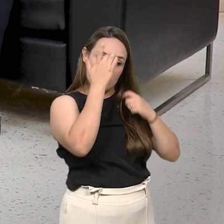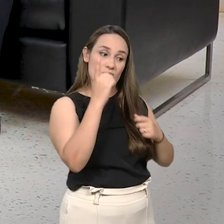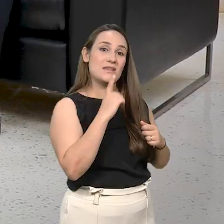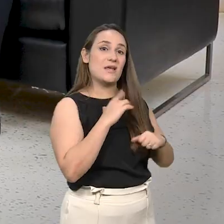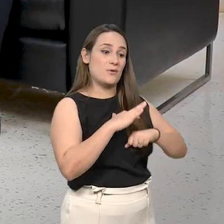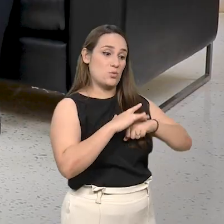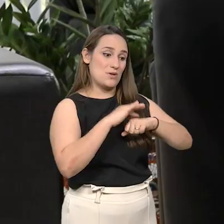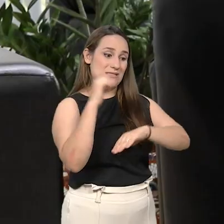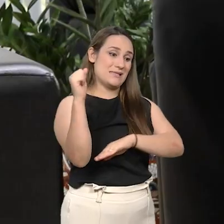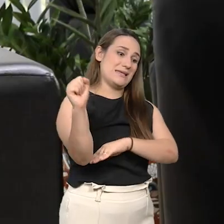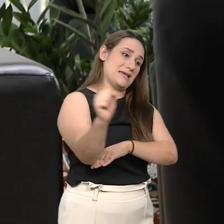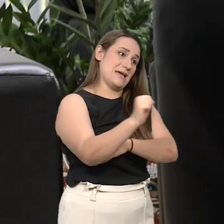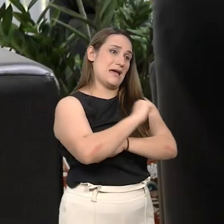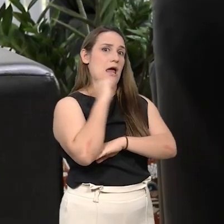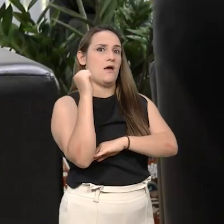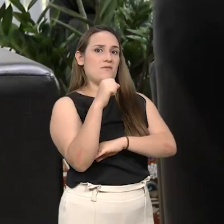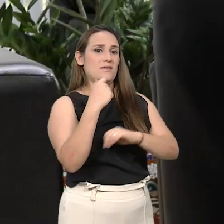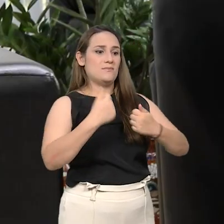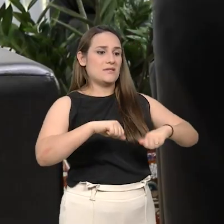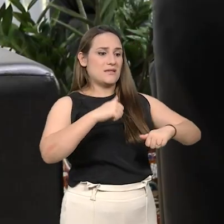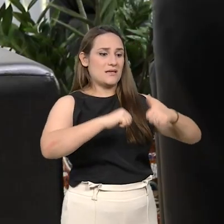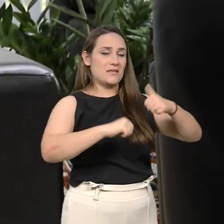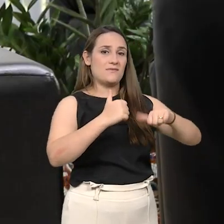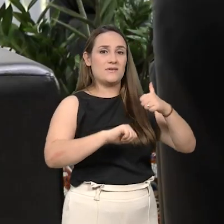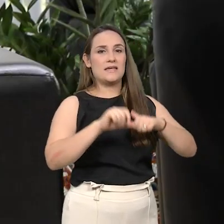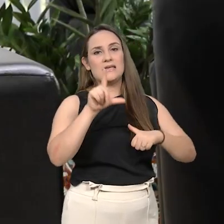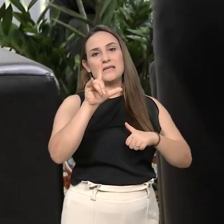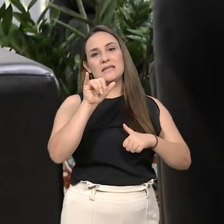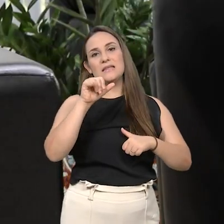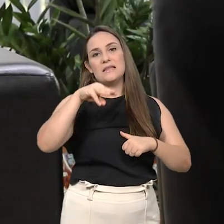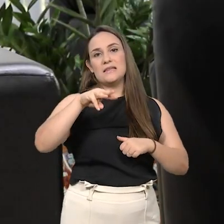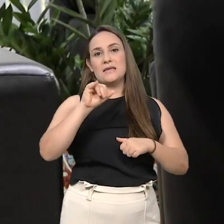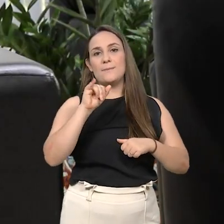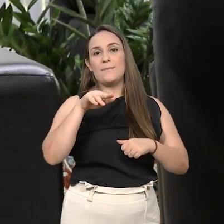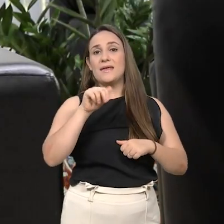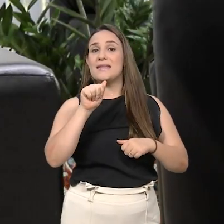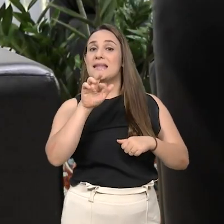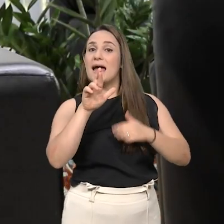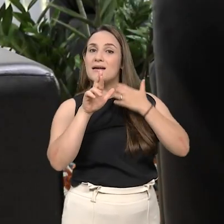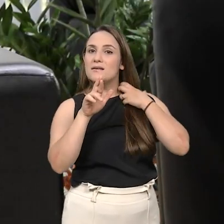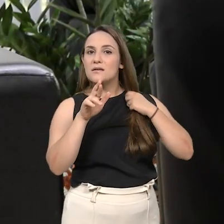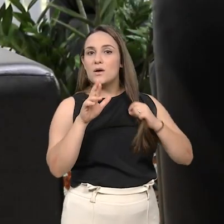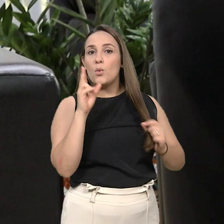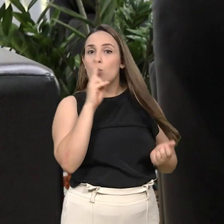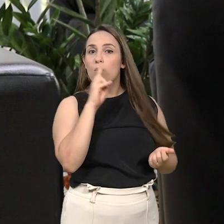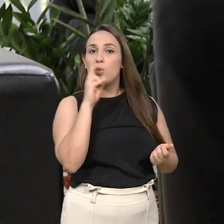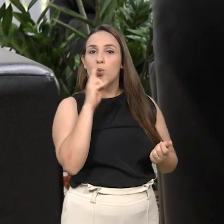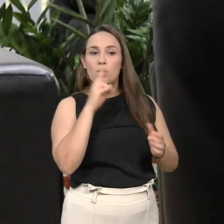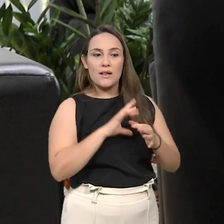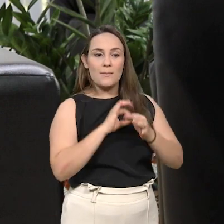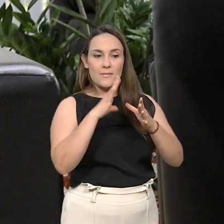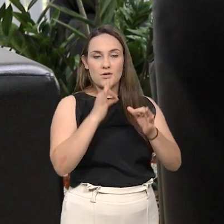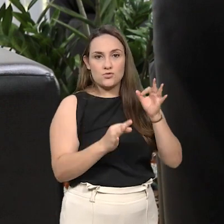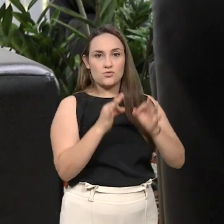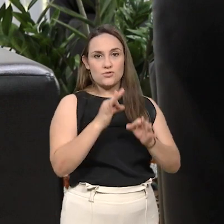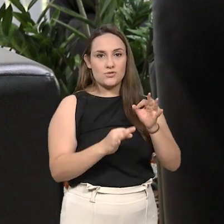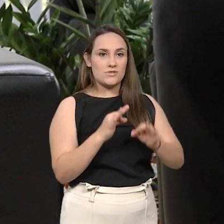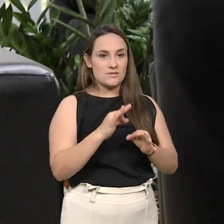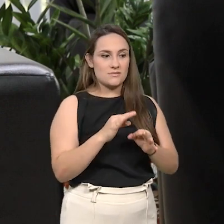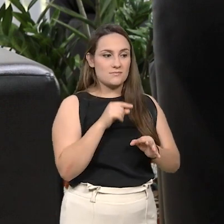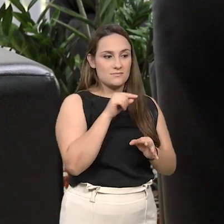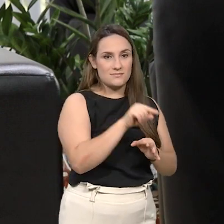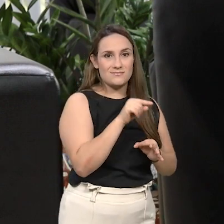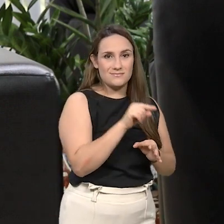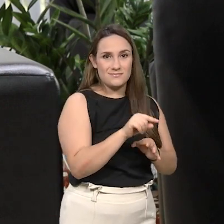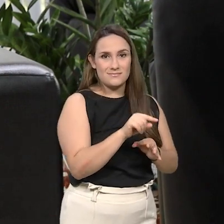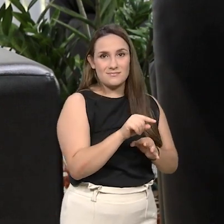doença grave e tem que se analisar uma liminar. O magistrado defere uma liminar. Essa liminar tem que ser um